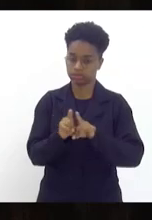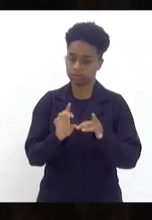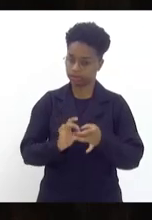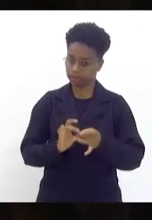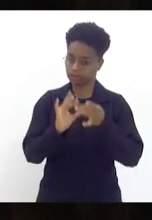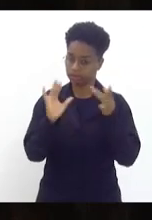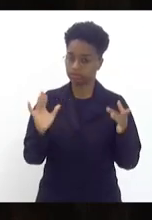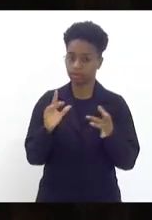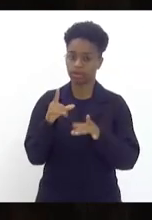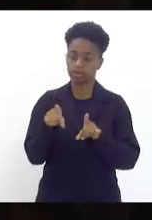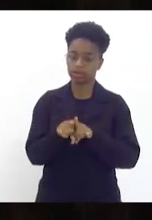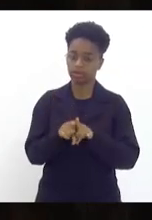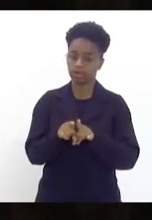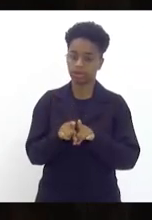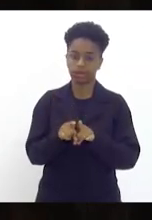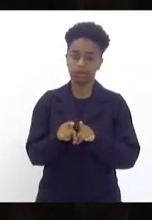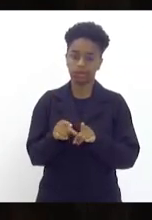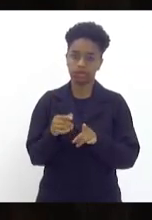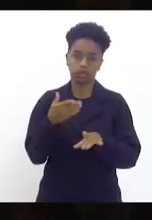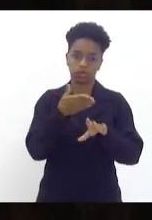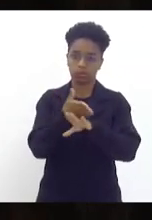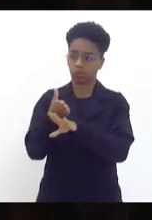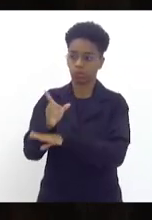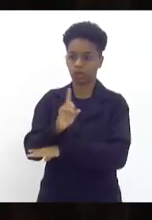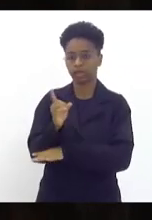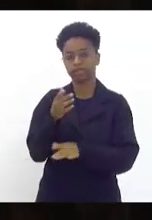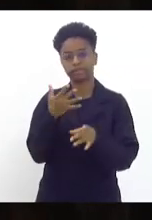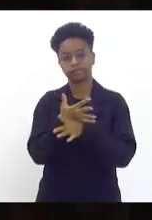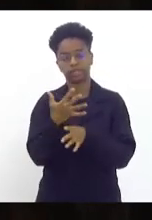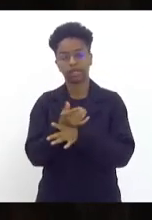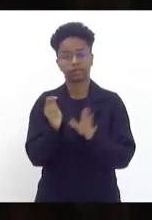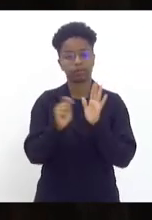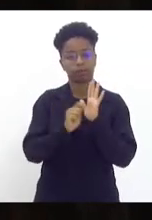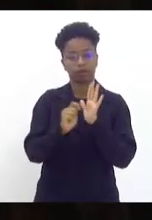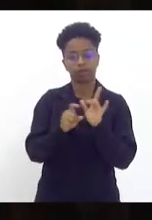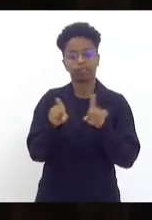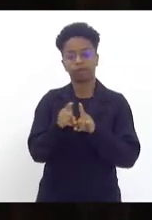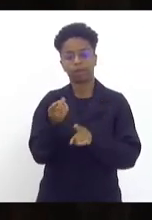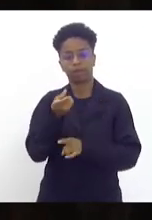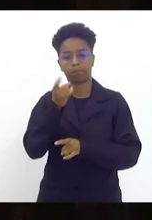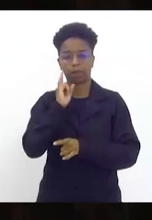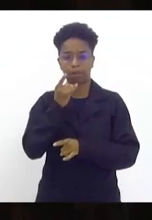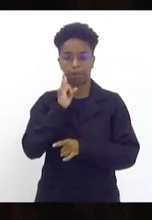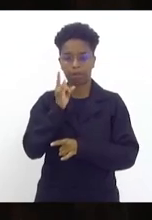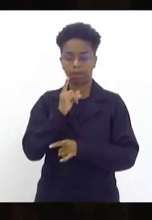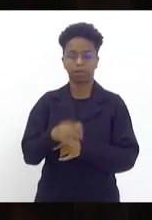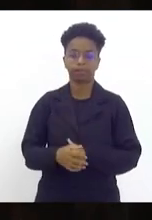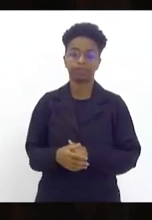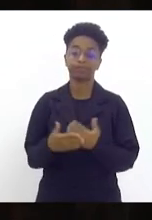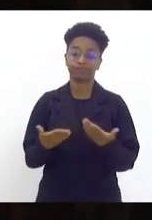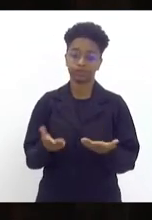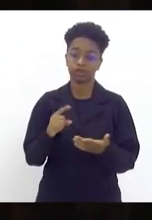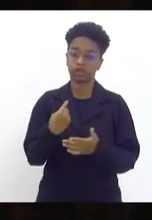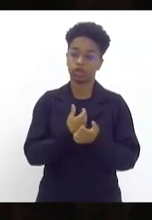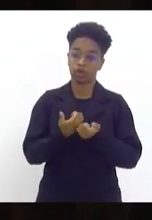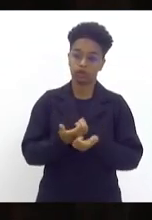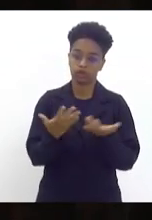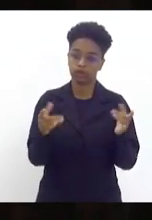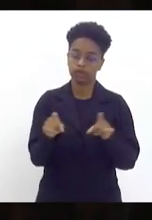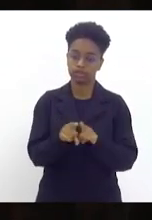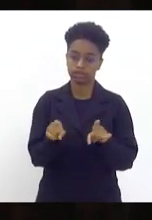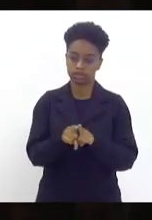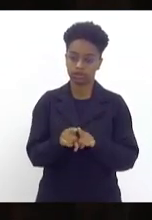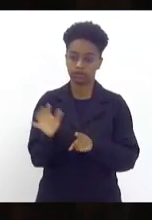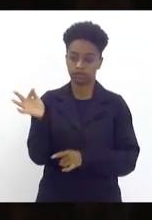vai para a cidade se drogar, se alcoolizar, como a ministra Tereza falava. Né? E nós estamos oferecendo também